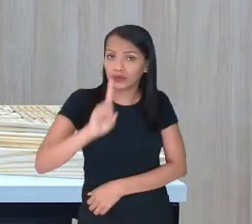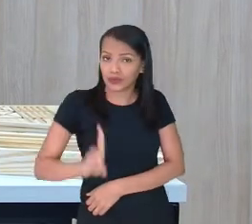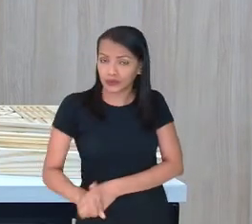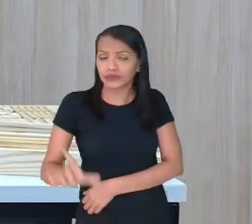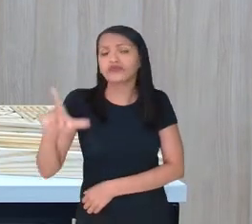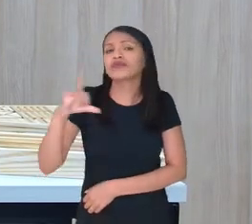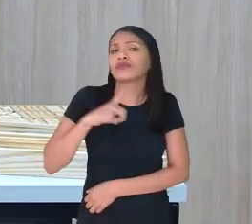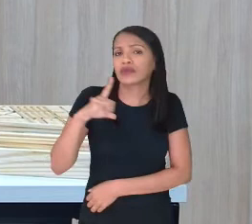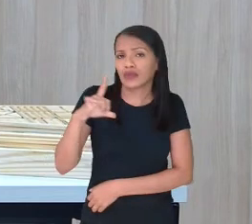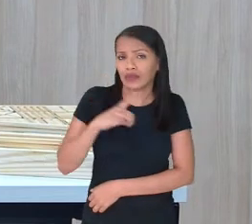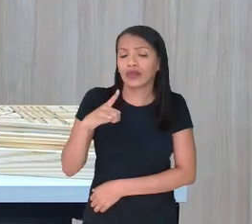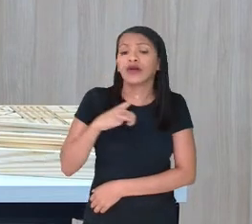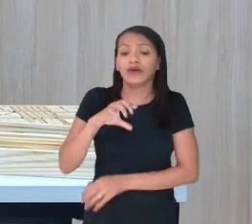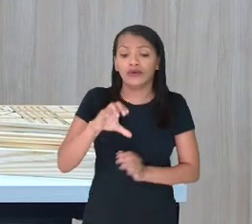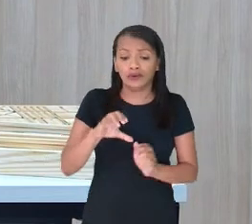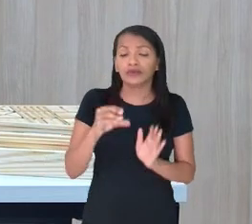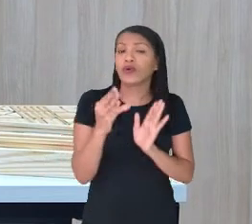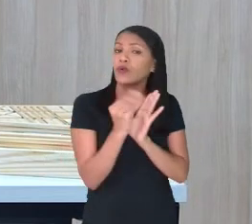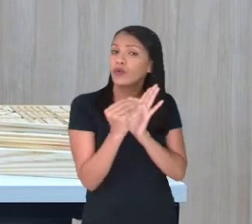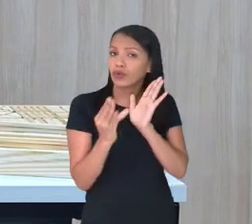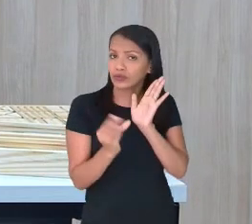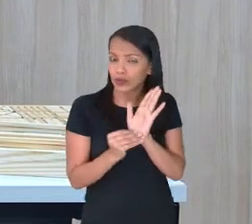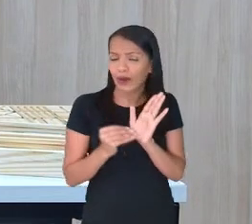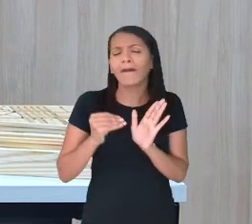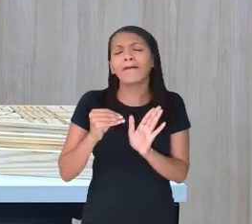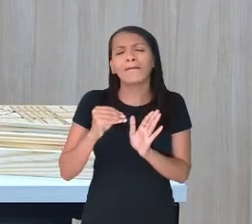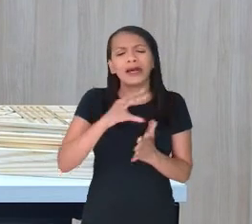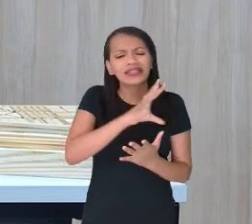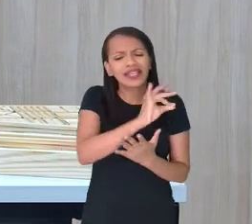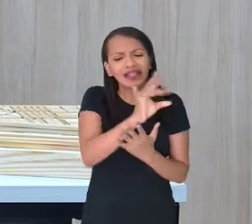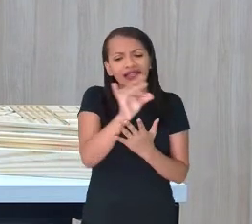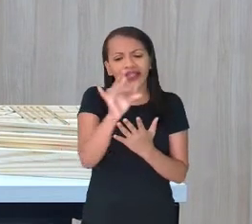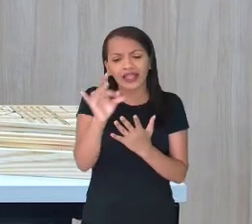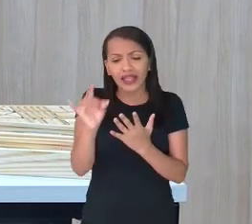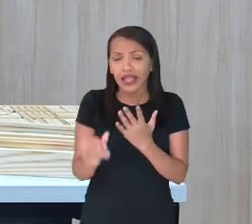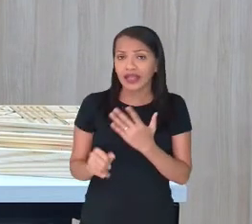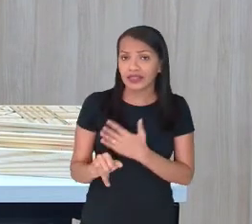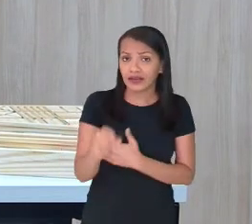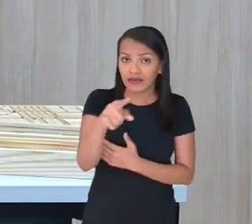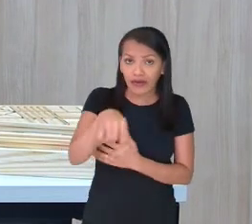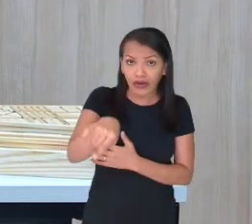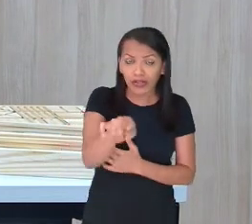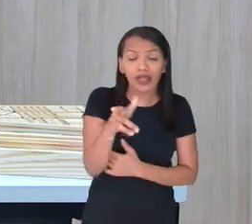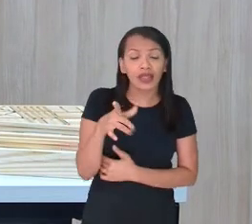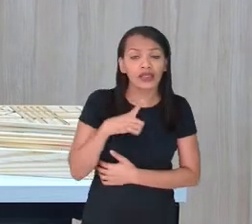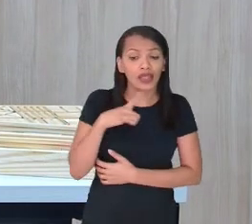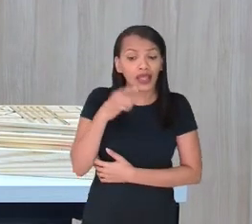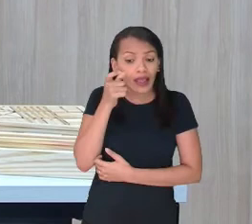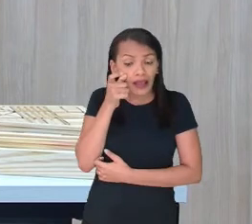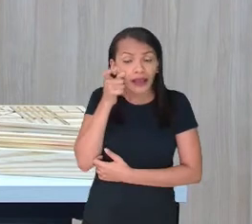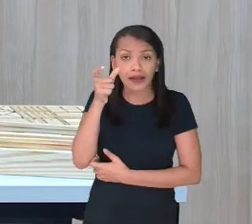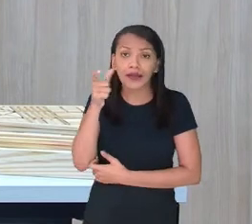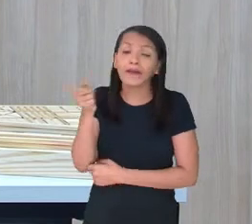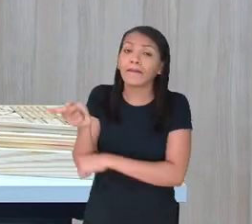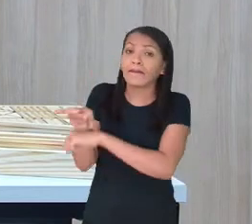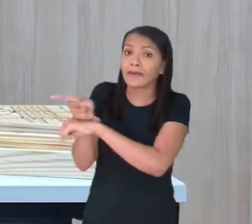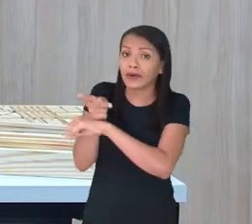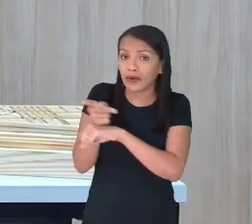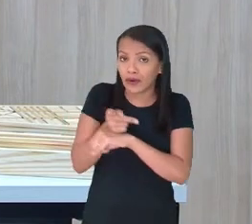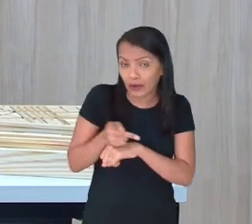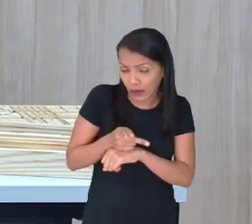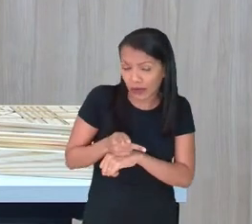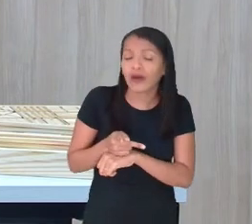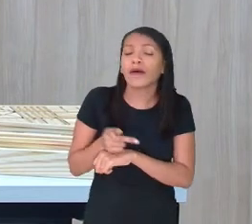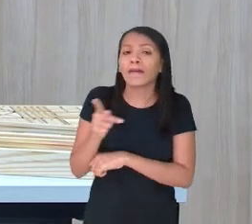ela tem esse conteúdo ainda mais esmiuçado. Então, se você tiver interesse, procure com a professora